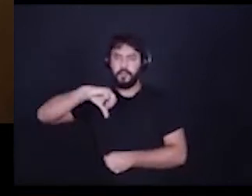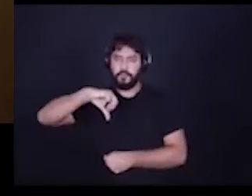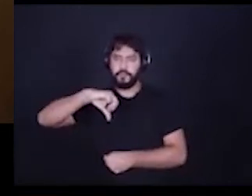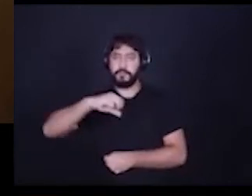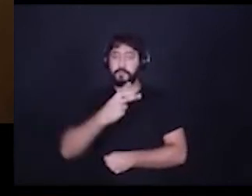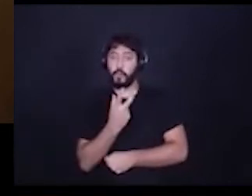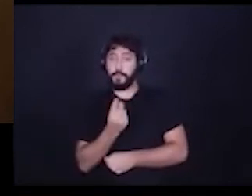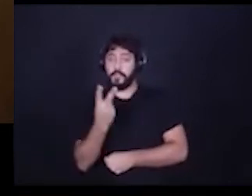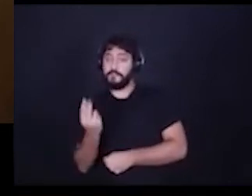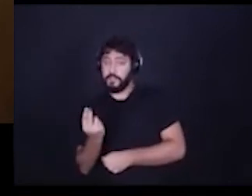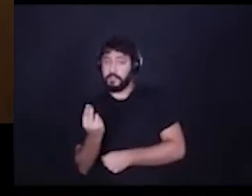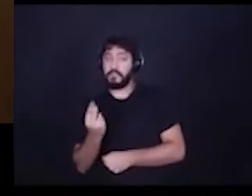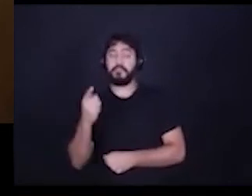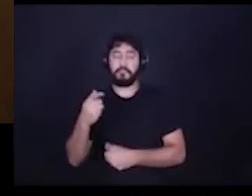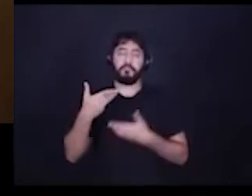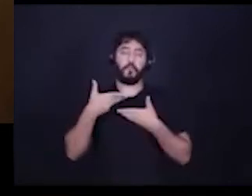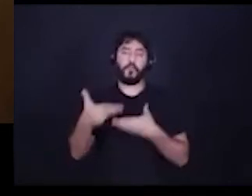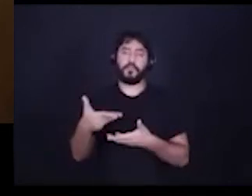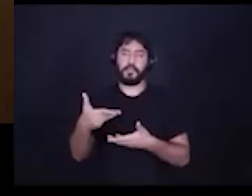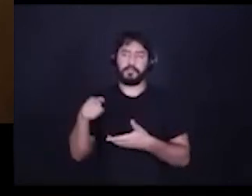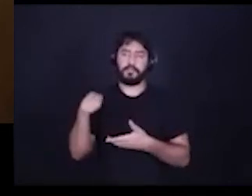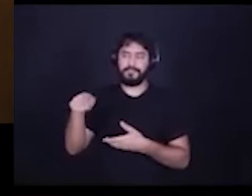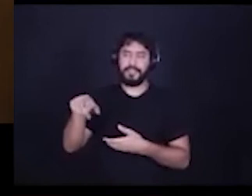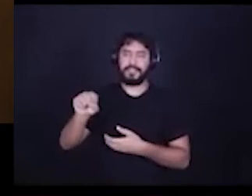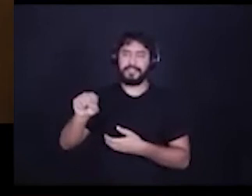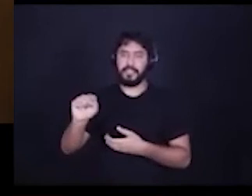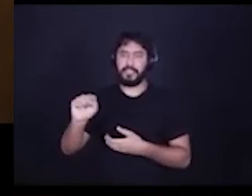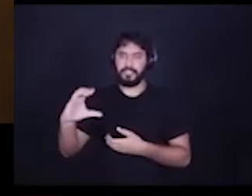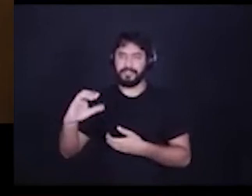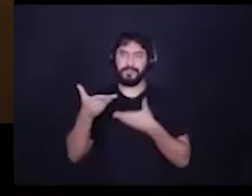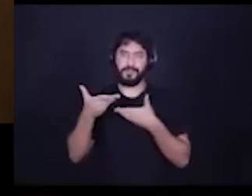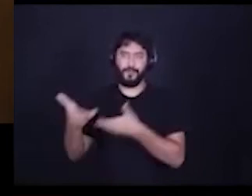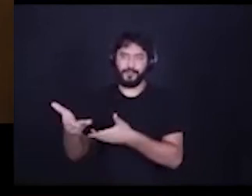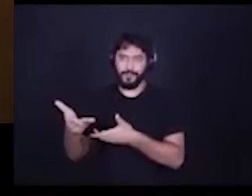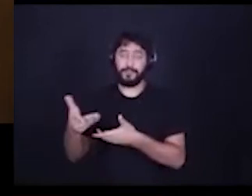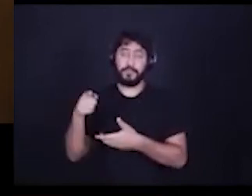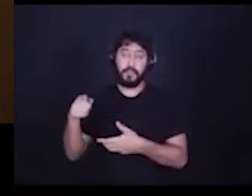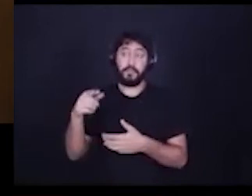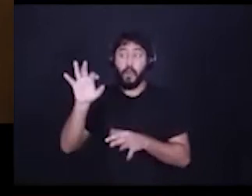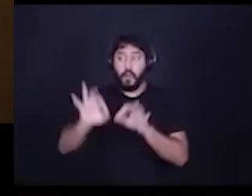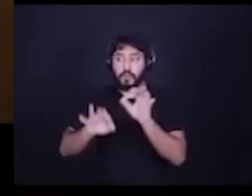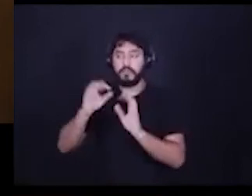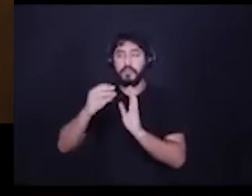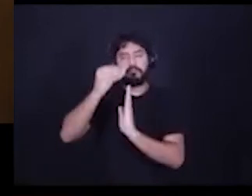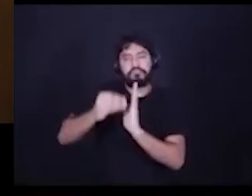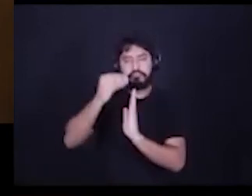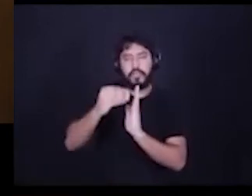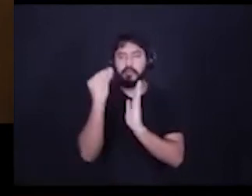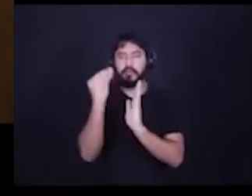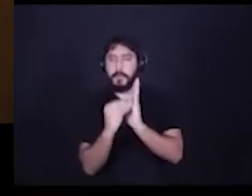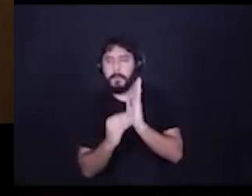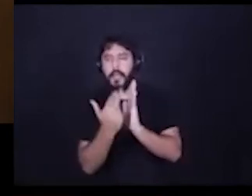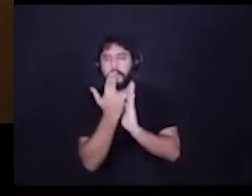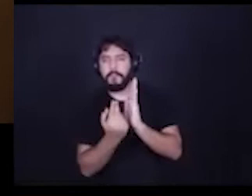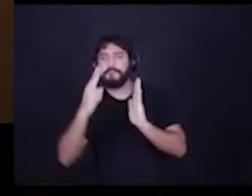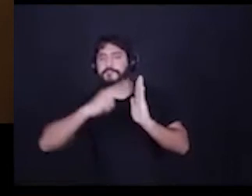Eu fui convidado pelo SESC para fazer a identidade visual, toda a comunicação visual, expografia,